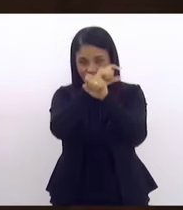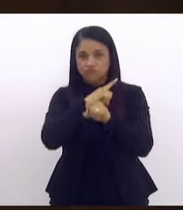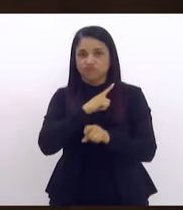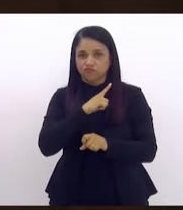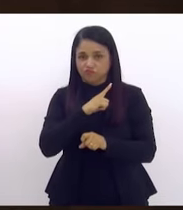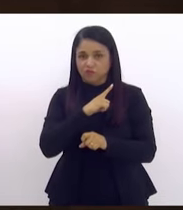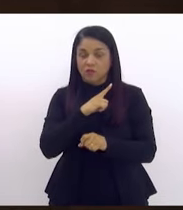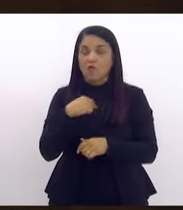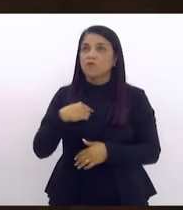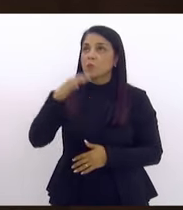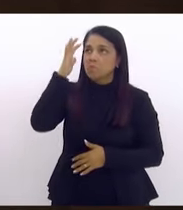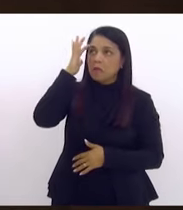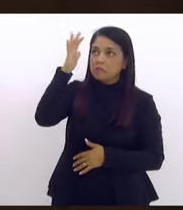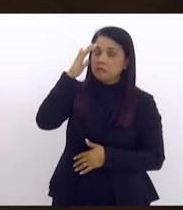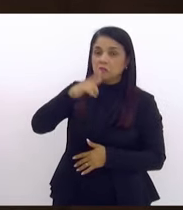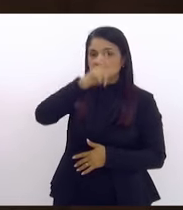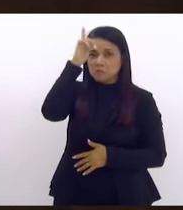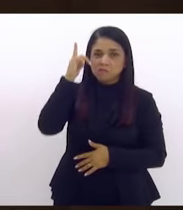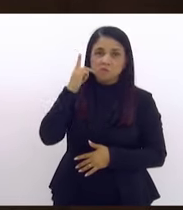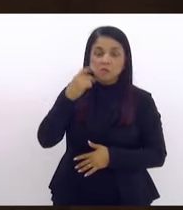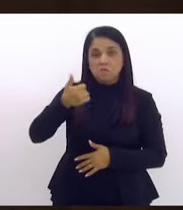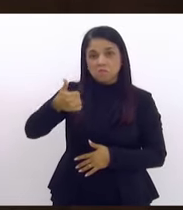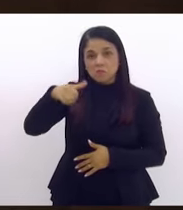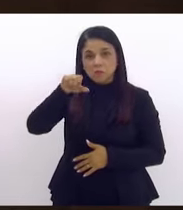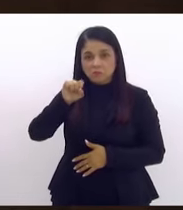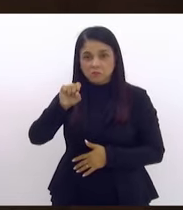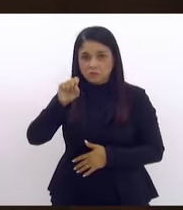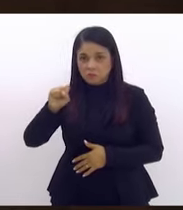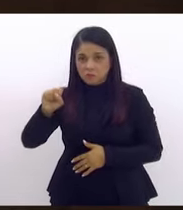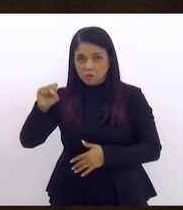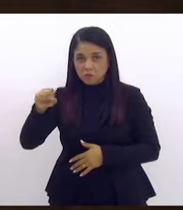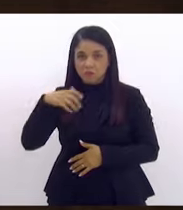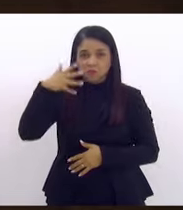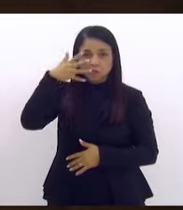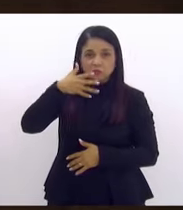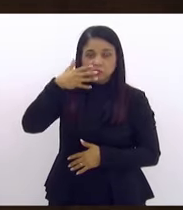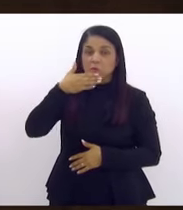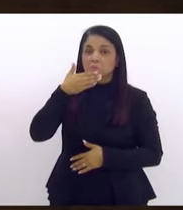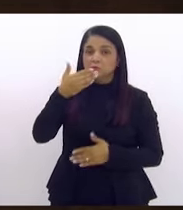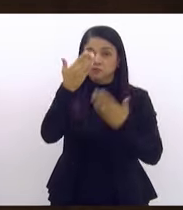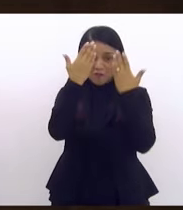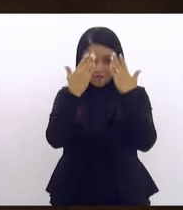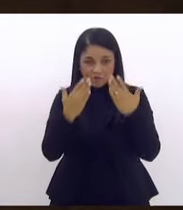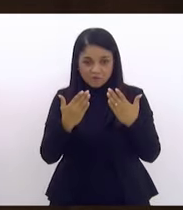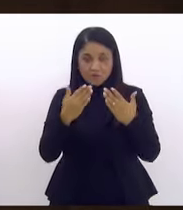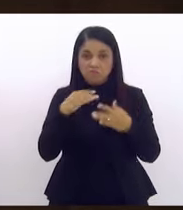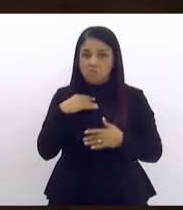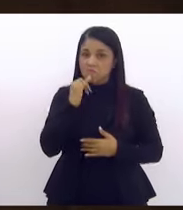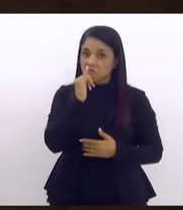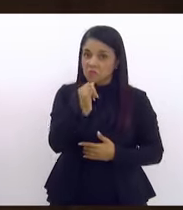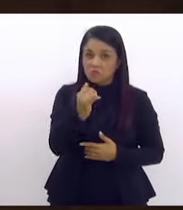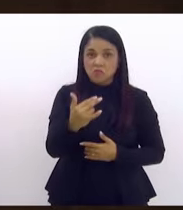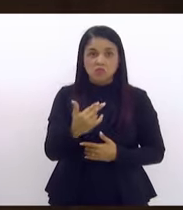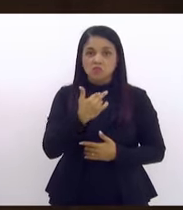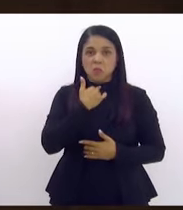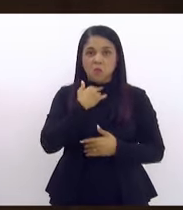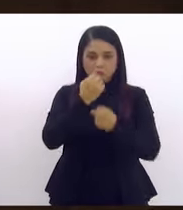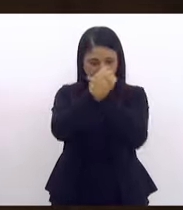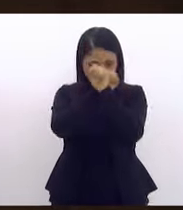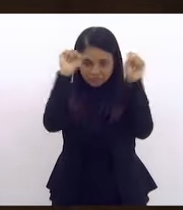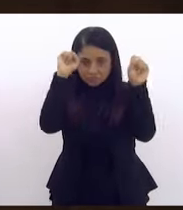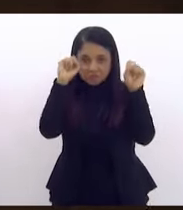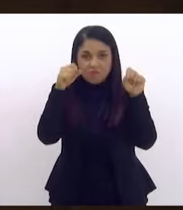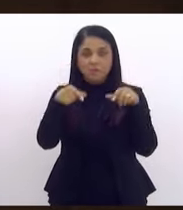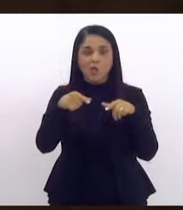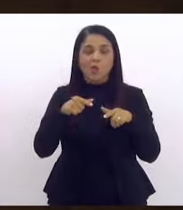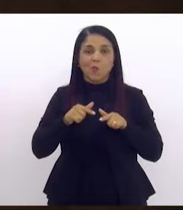deputado Luiz Paulo, em 1888, fazendo discurso, pedindo a verificação e dizendo que não poderia abolir a escravatura porque era um